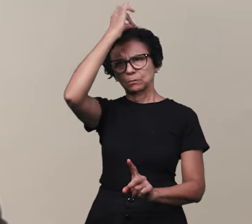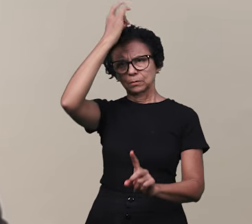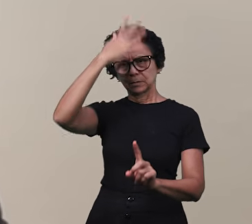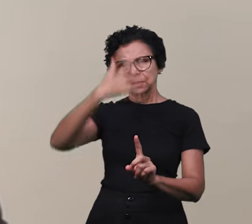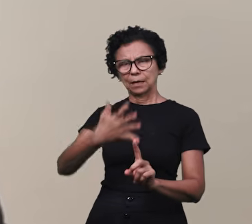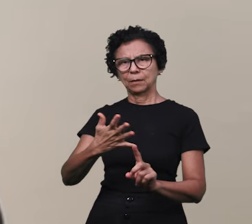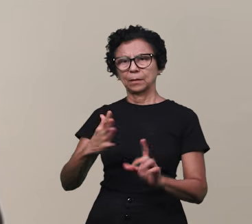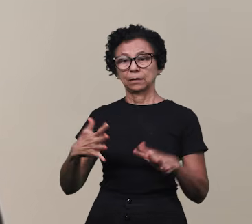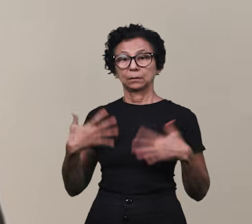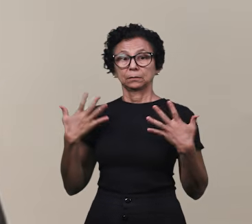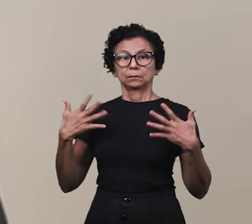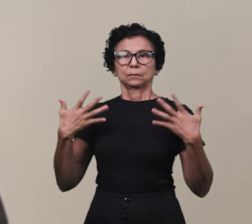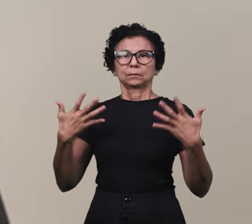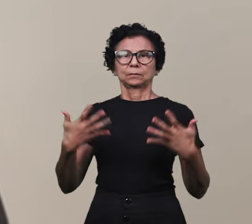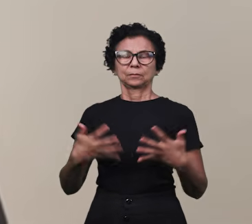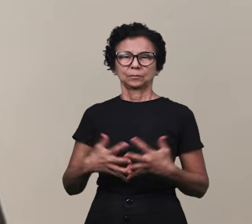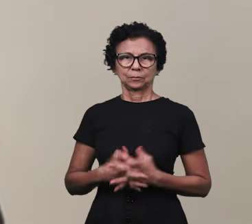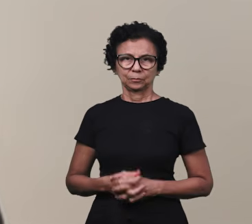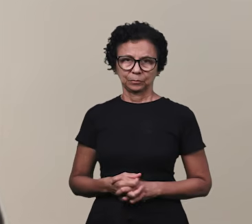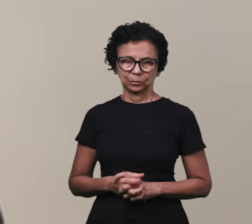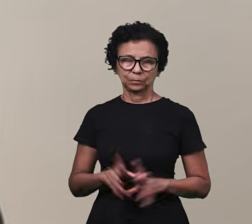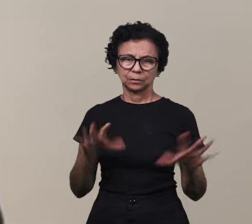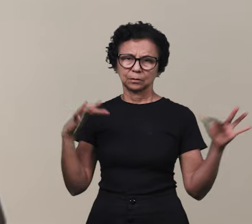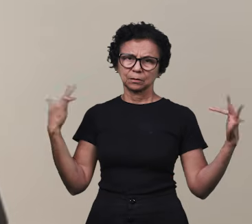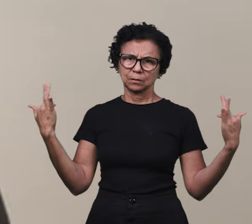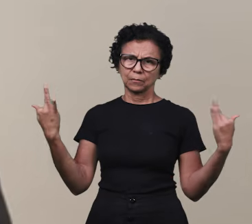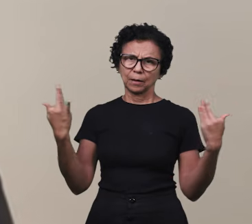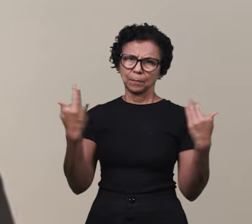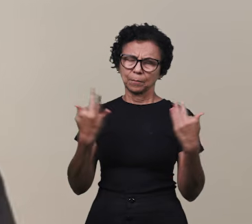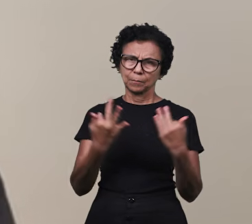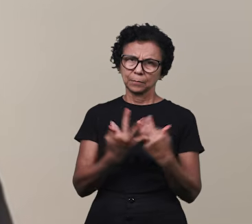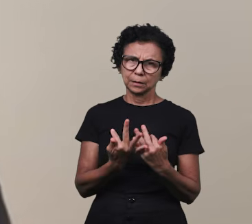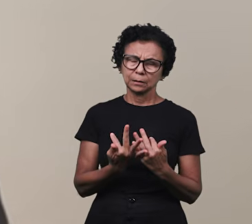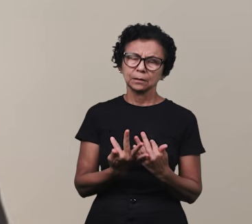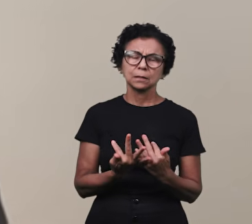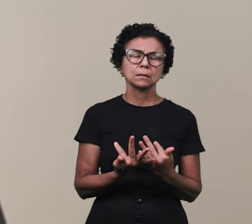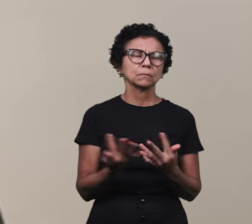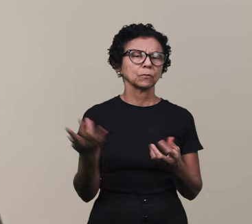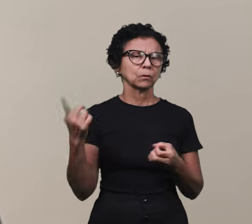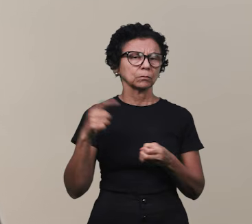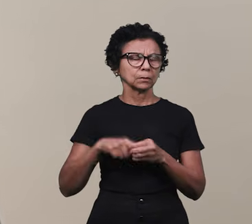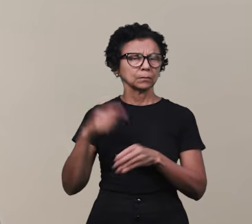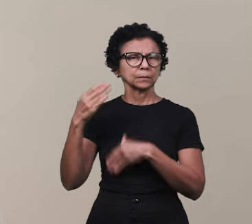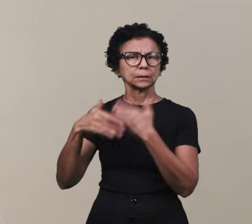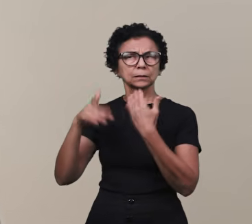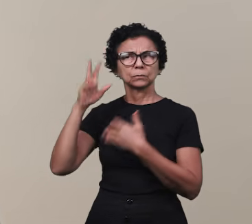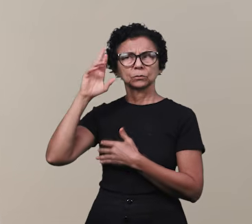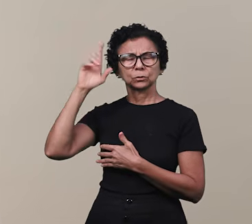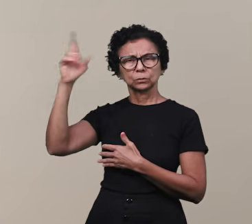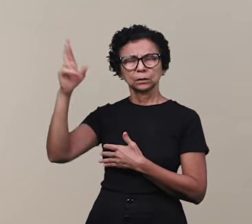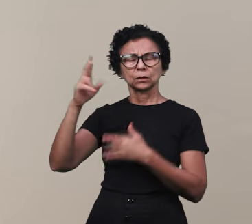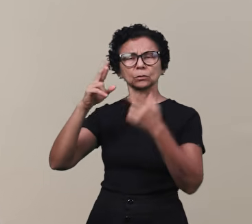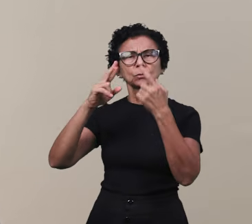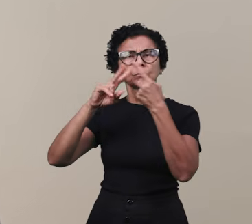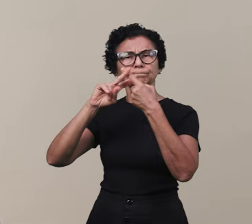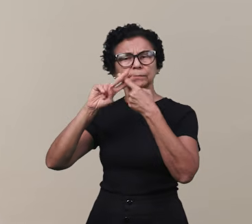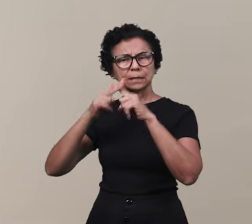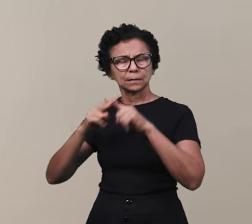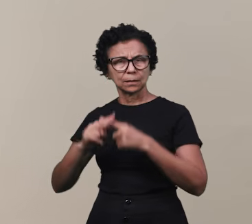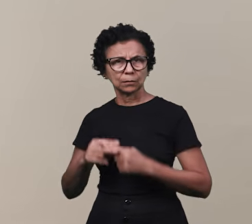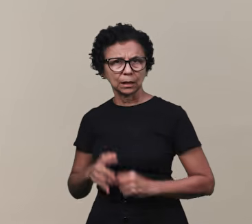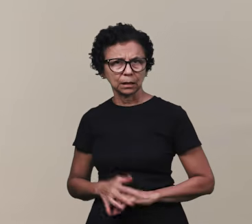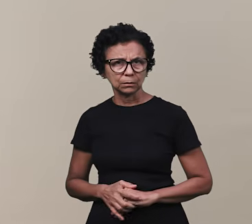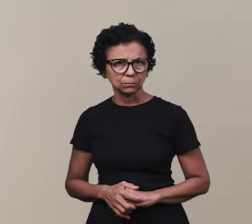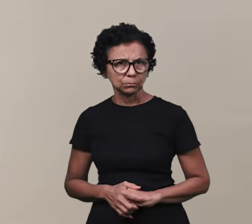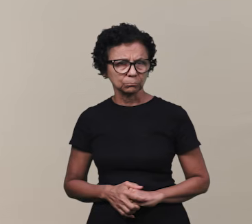Santo, ela foi acesa nos corações. Famílias restauradas, vidas